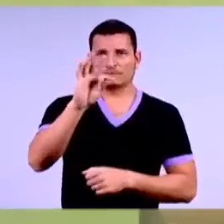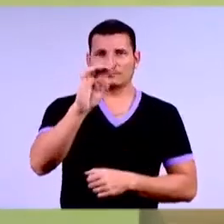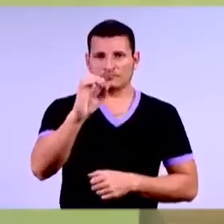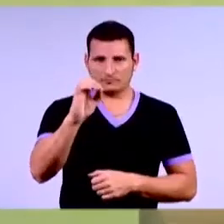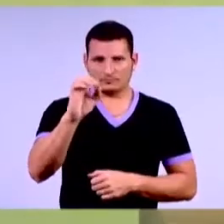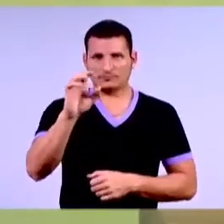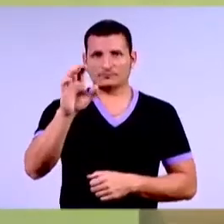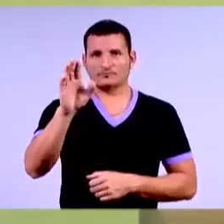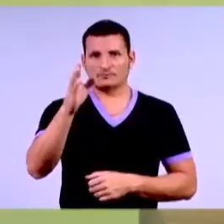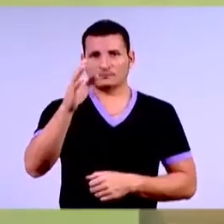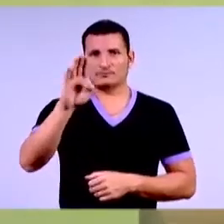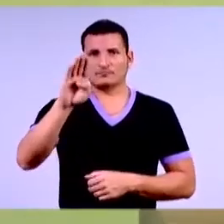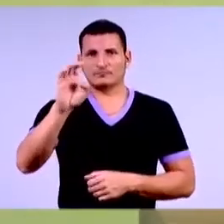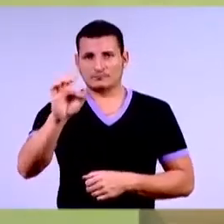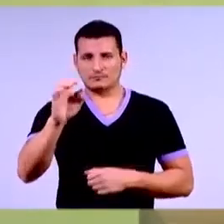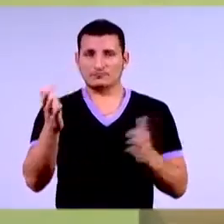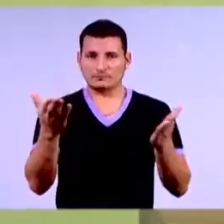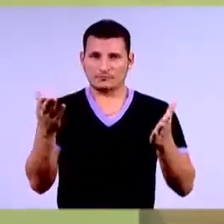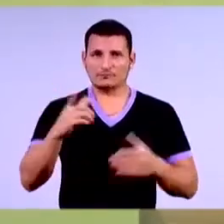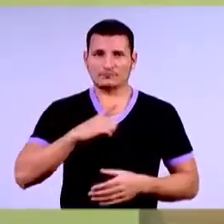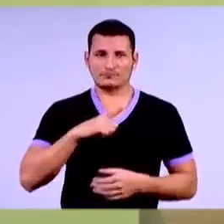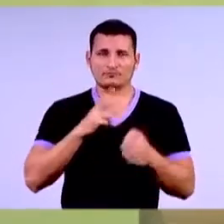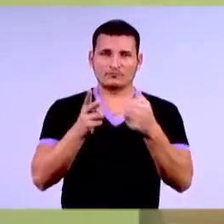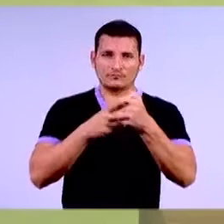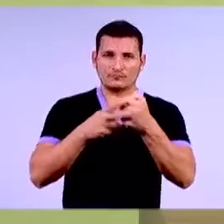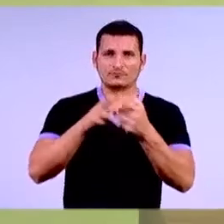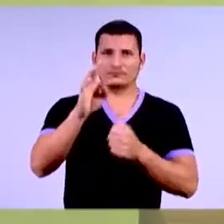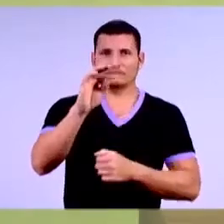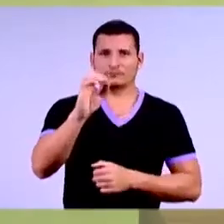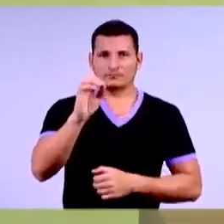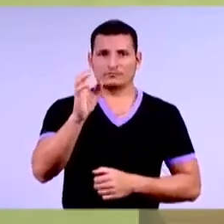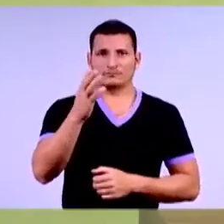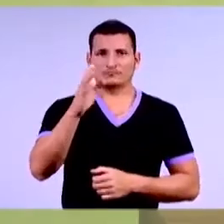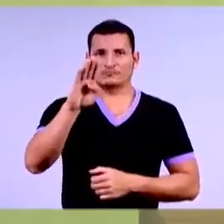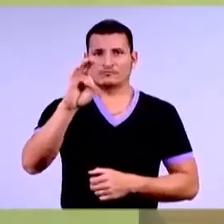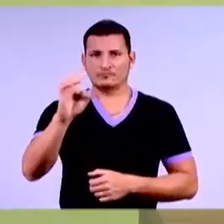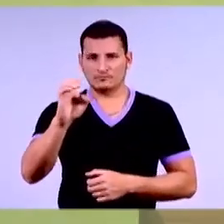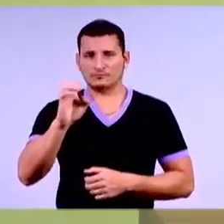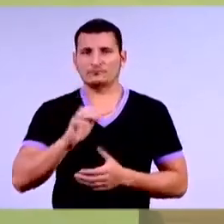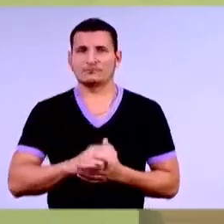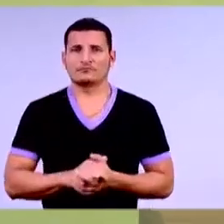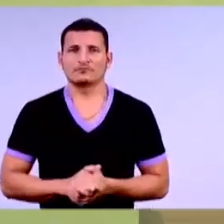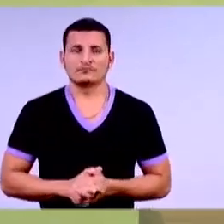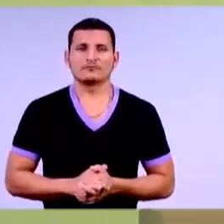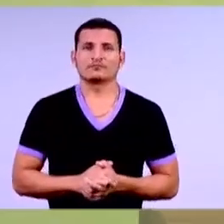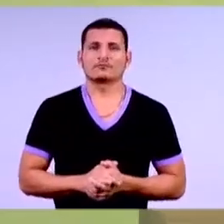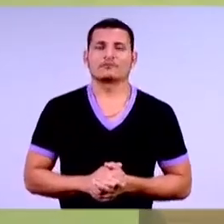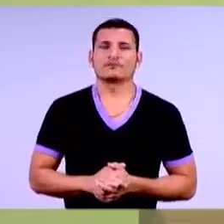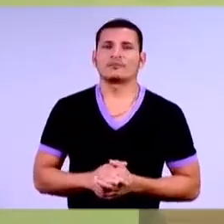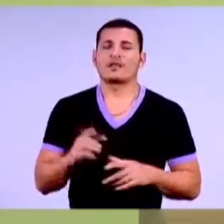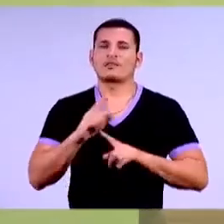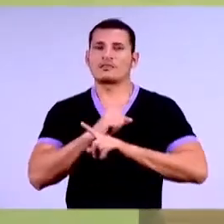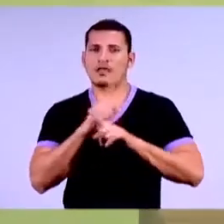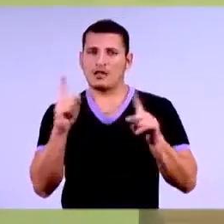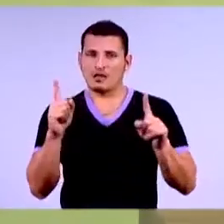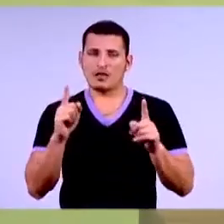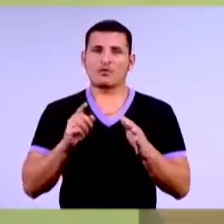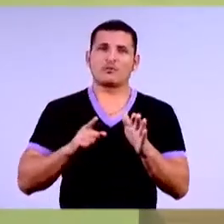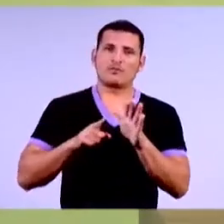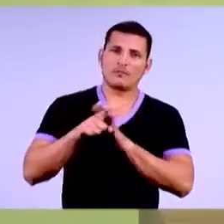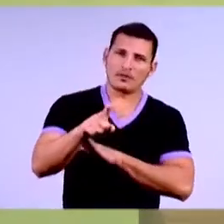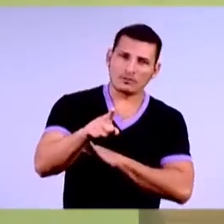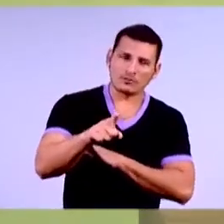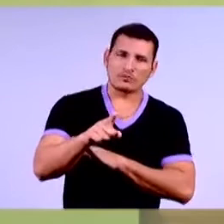o verbo to be em suas formas né porque a gente precisa ou agente nega hora a gente perguntou a gente